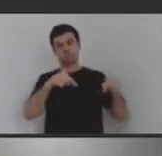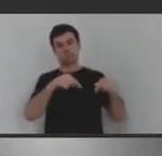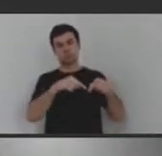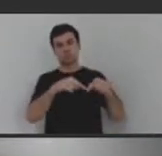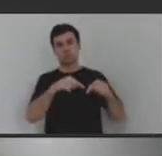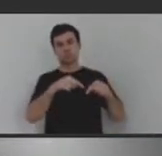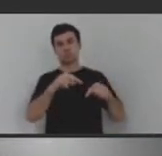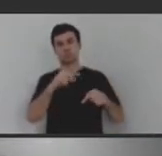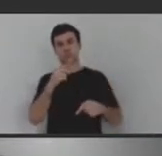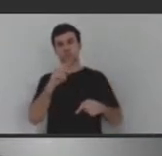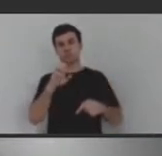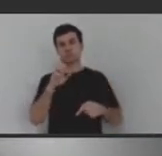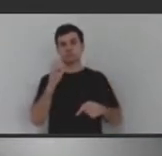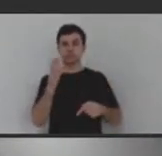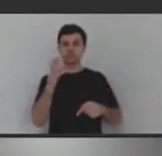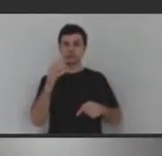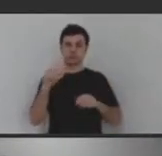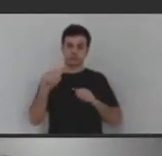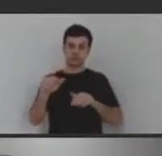2020.